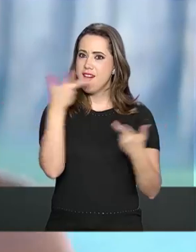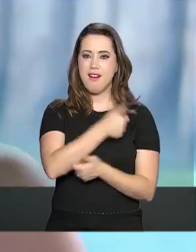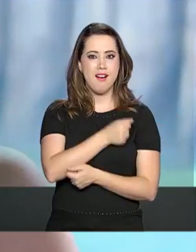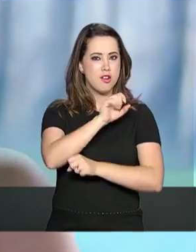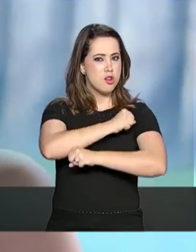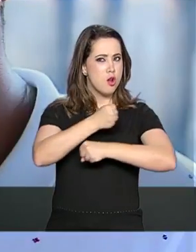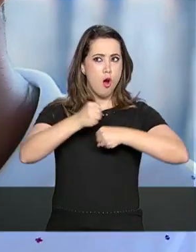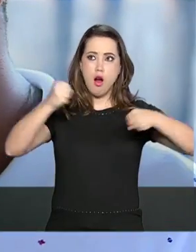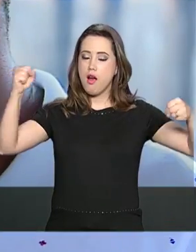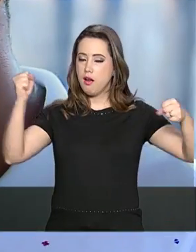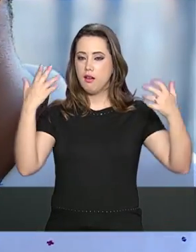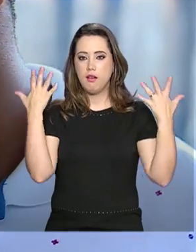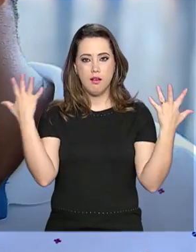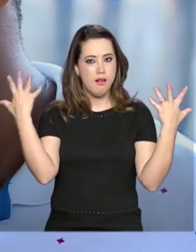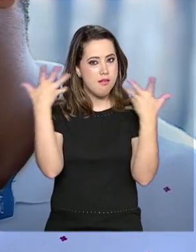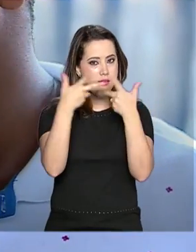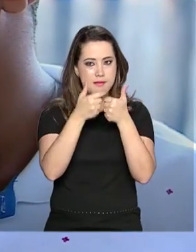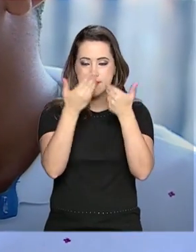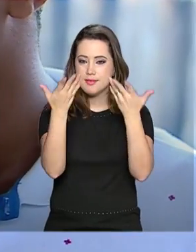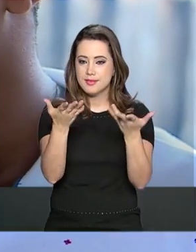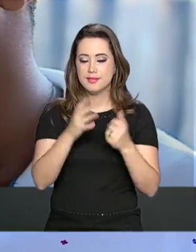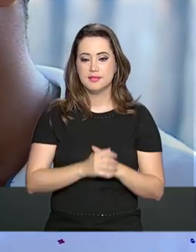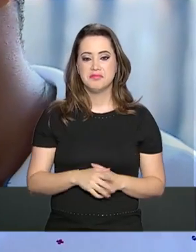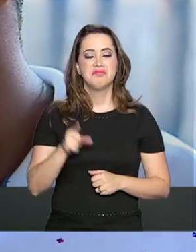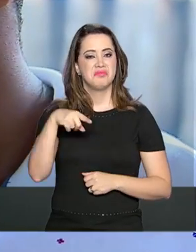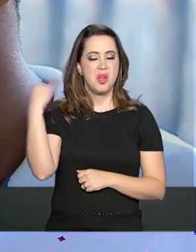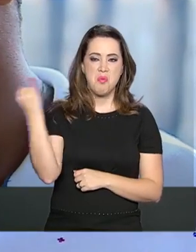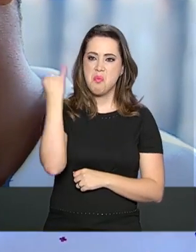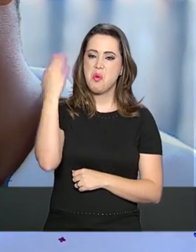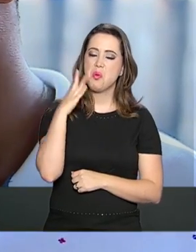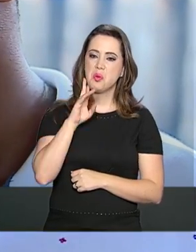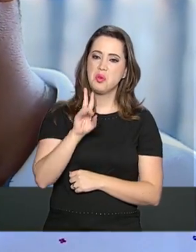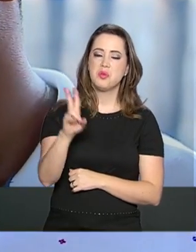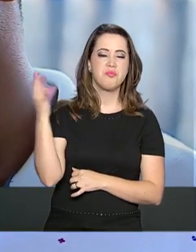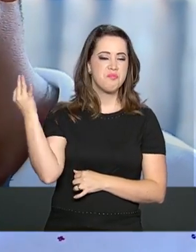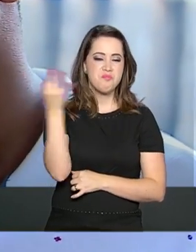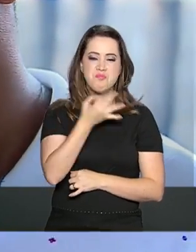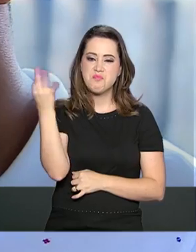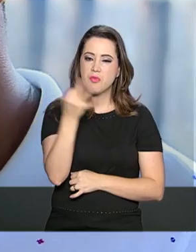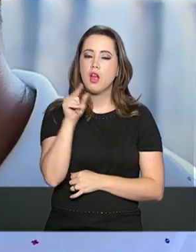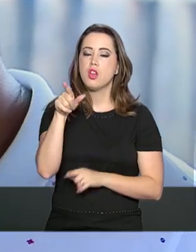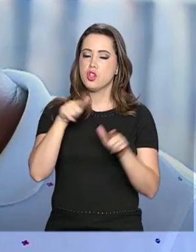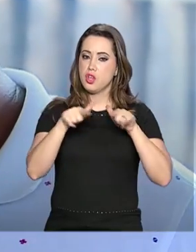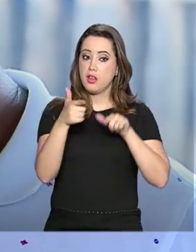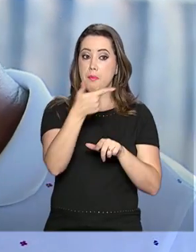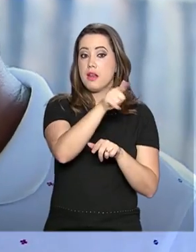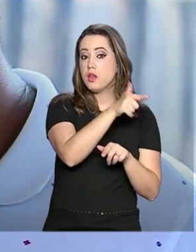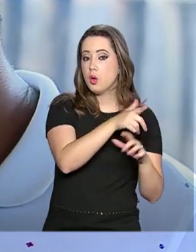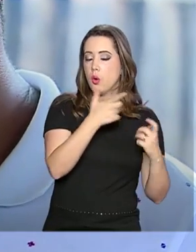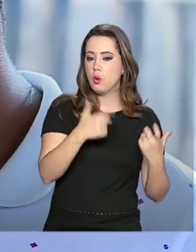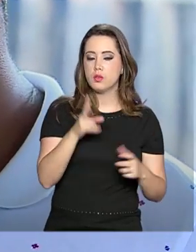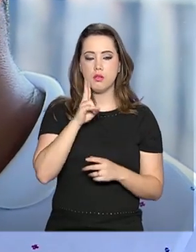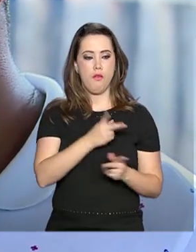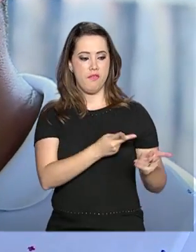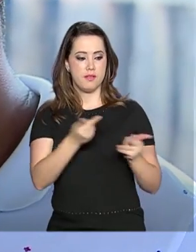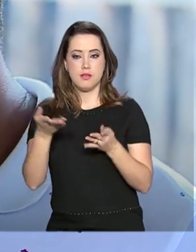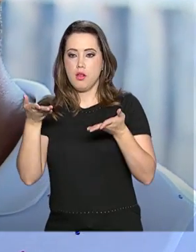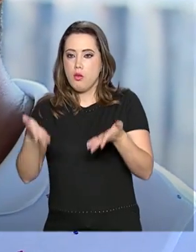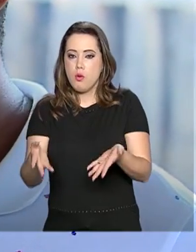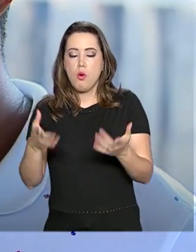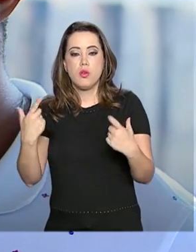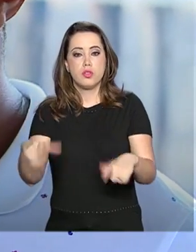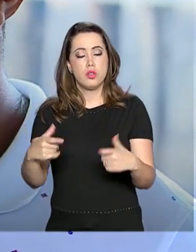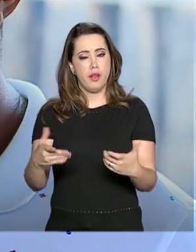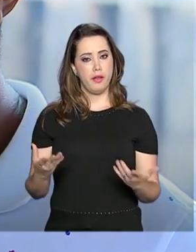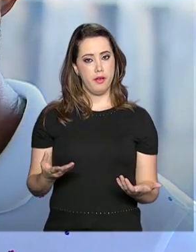gigante, lindo. Muito sensacional. Eu já trabalhei em outras usinas hidrelétricas, né? Então, eu visitando a Itaipu, assim, hoje eu